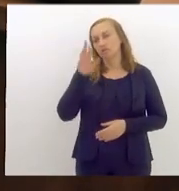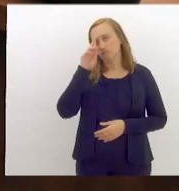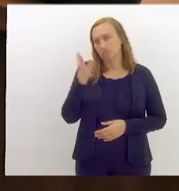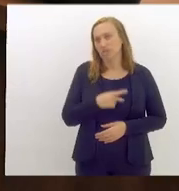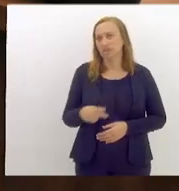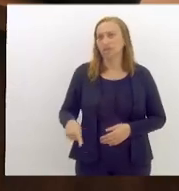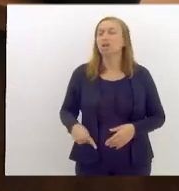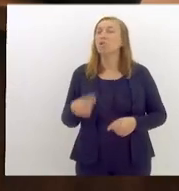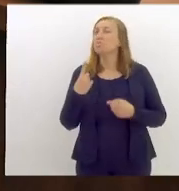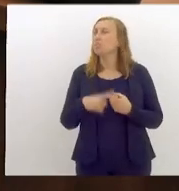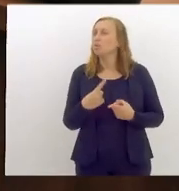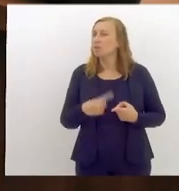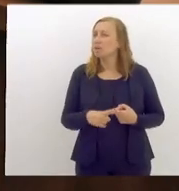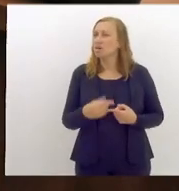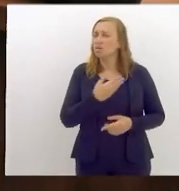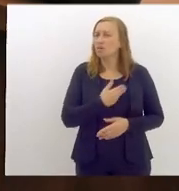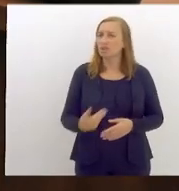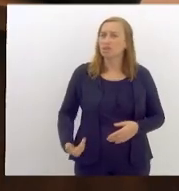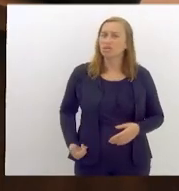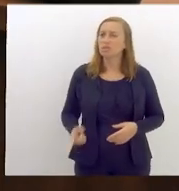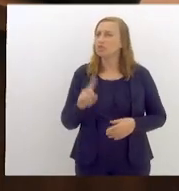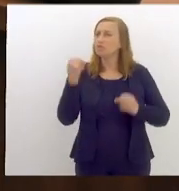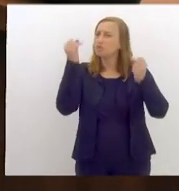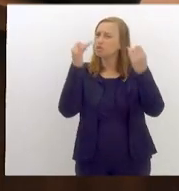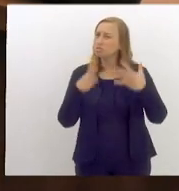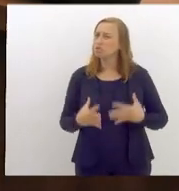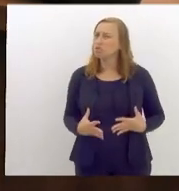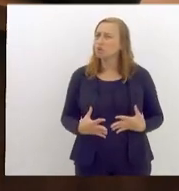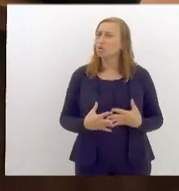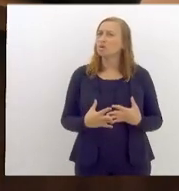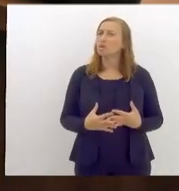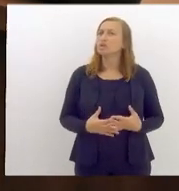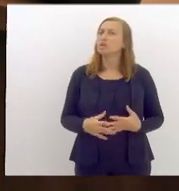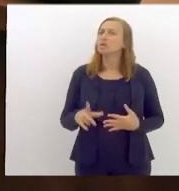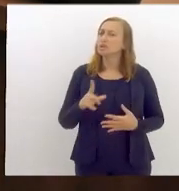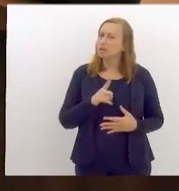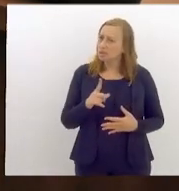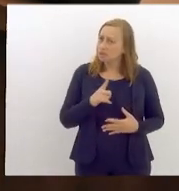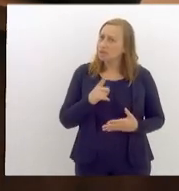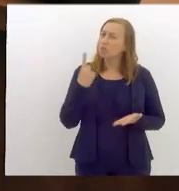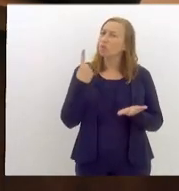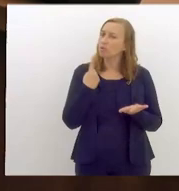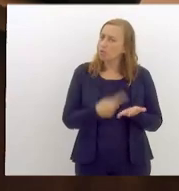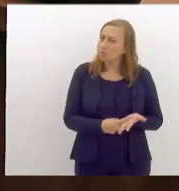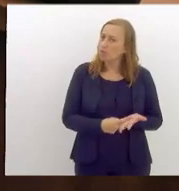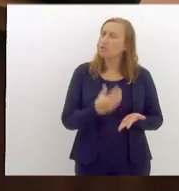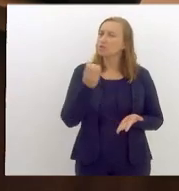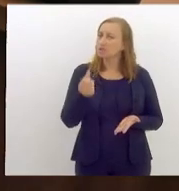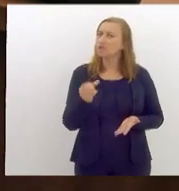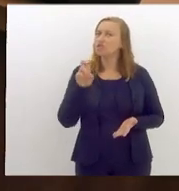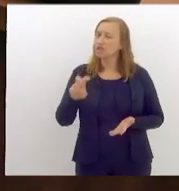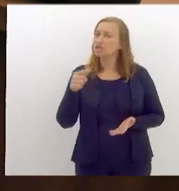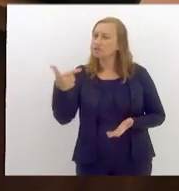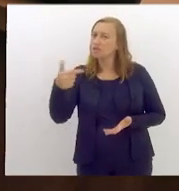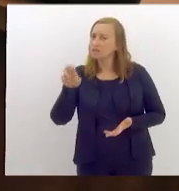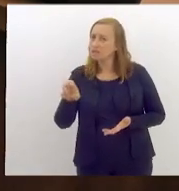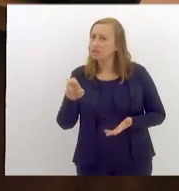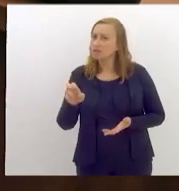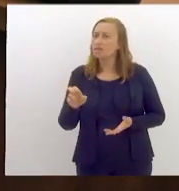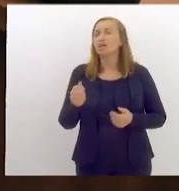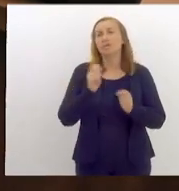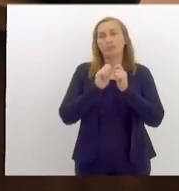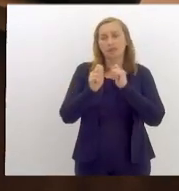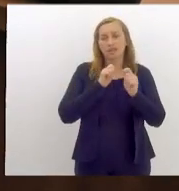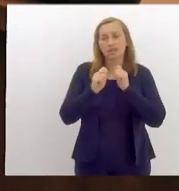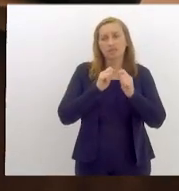porque o jogador não deixou claro que tem algum com compromisso com 6.525 na entrevista